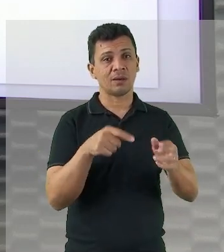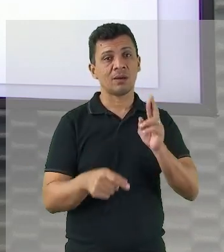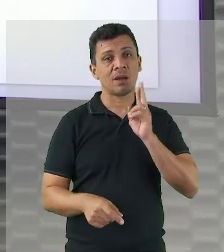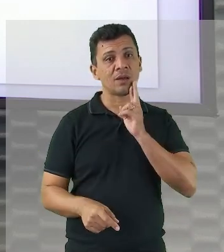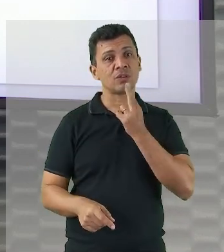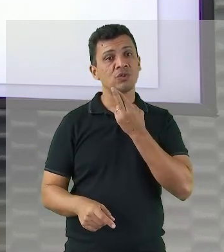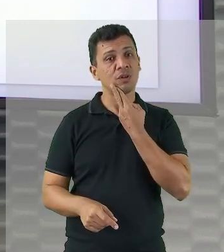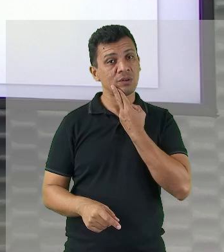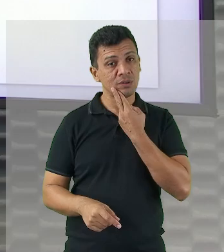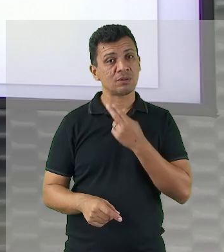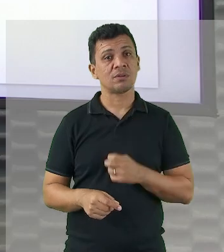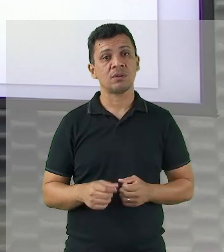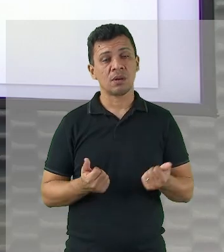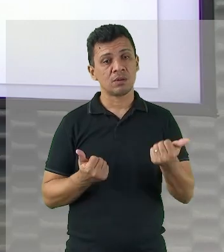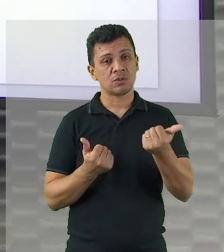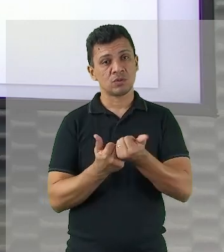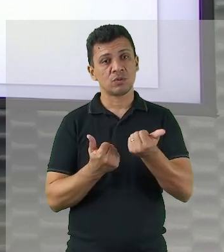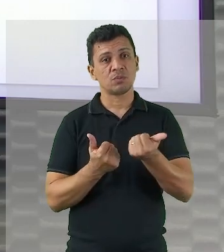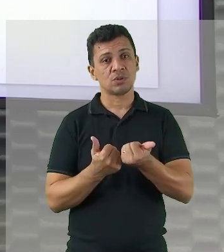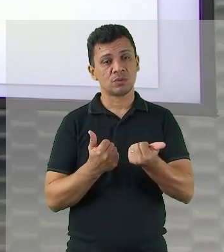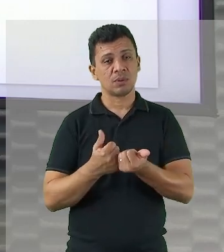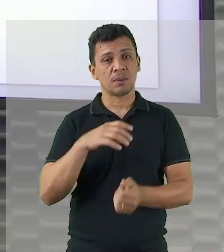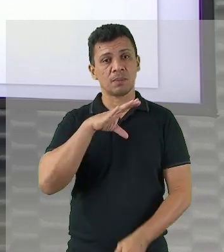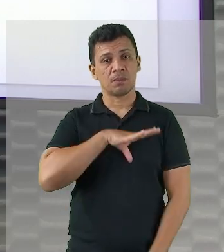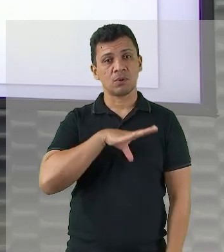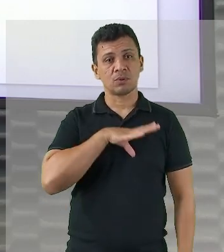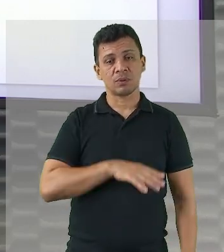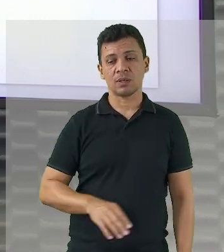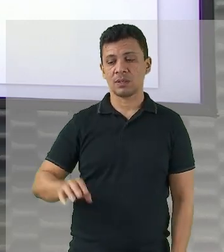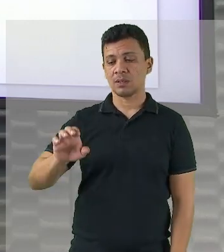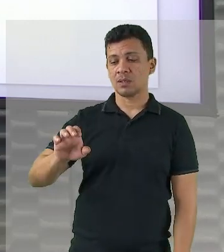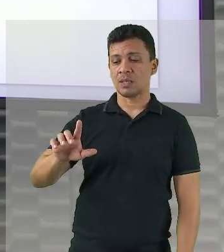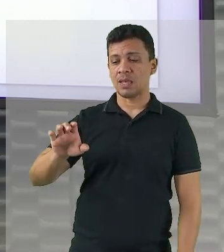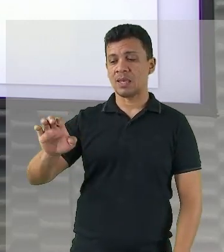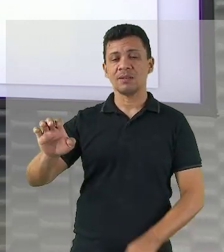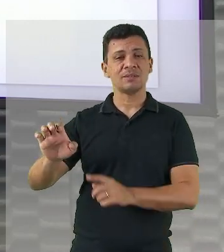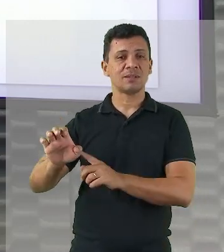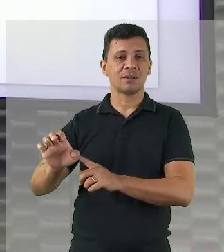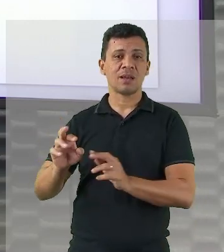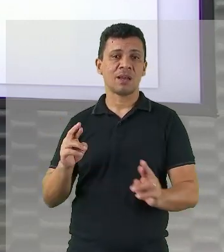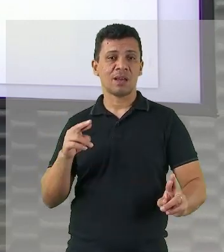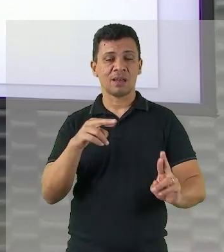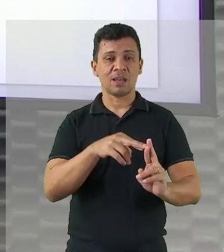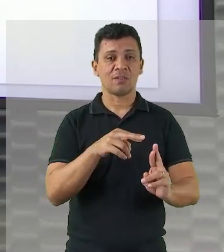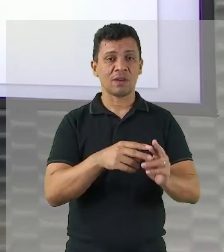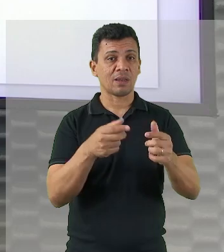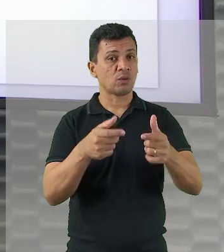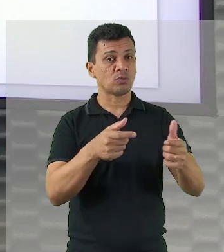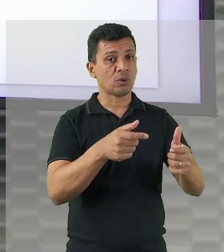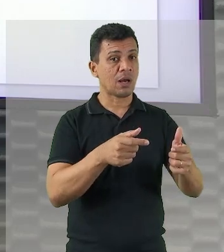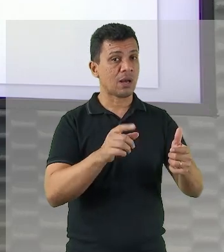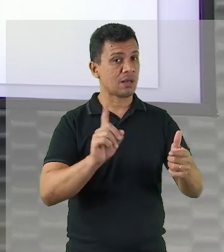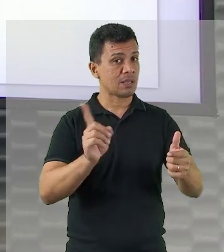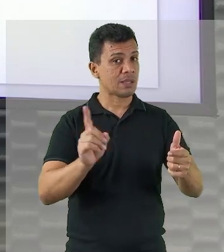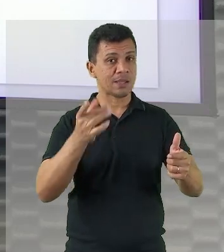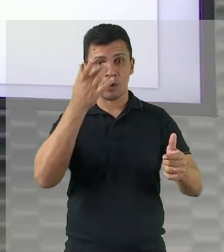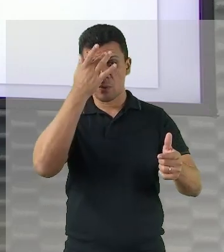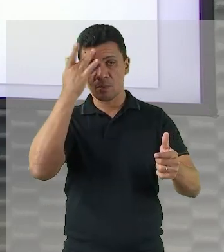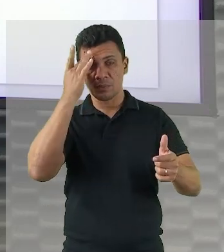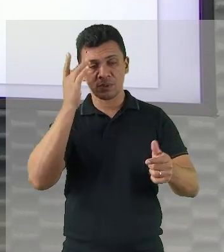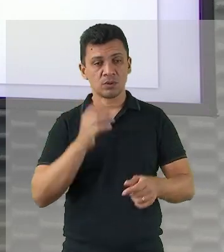gente pode substituir em português por ele, mas esse ele remete a um lugar e não uma pessoa.